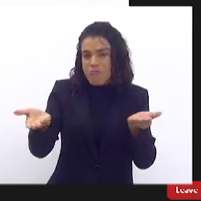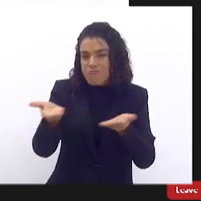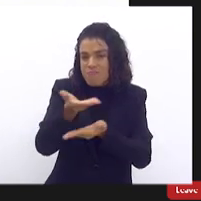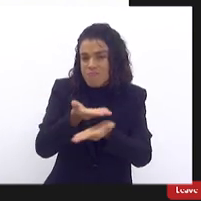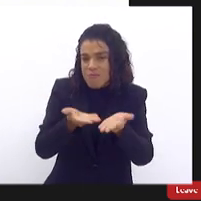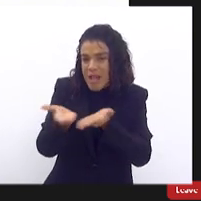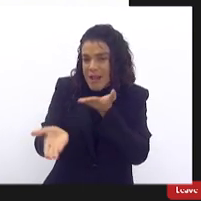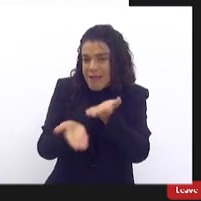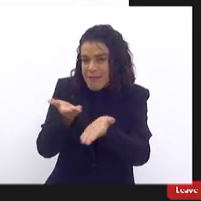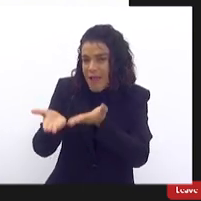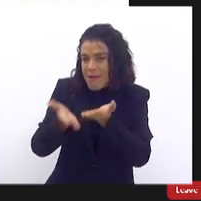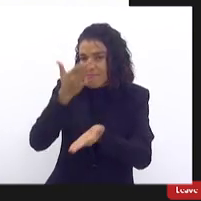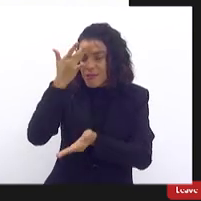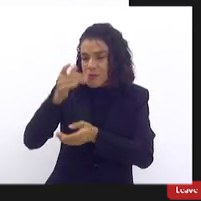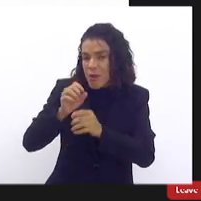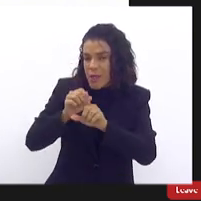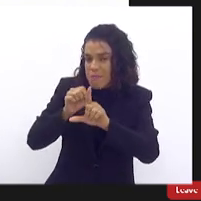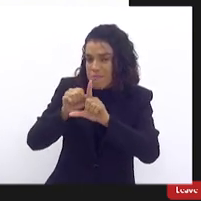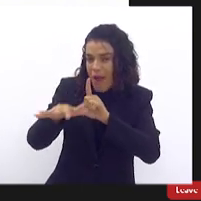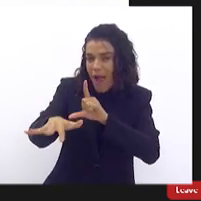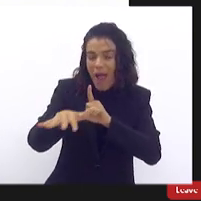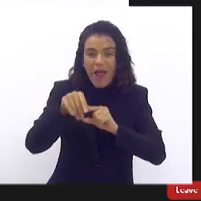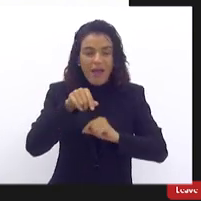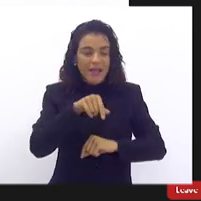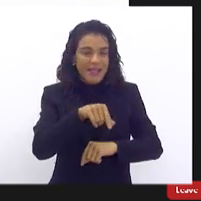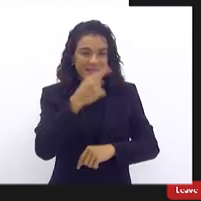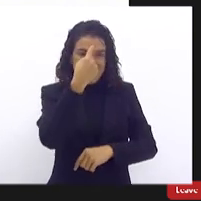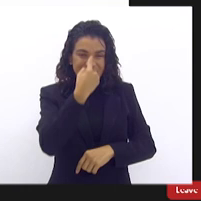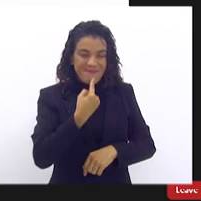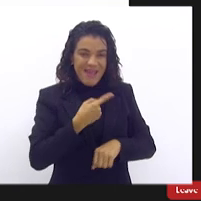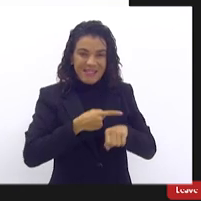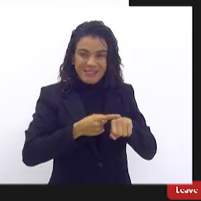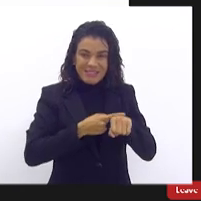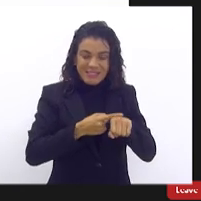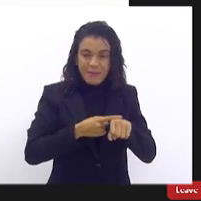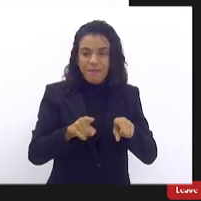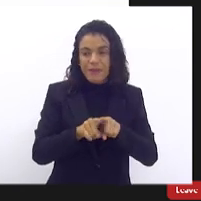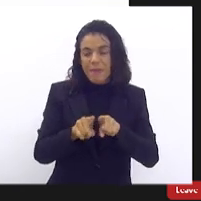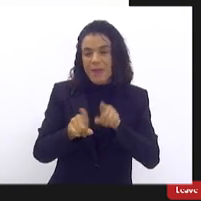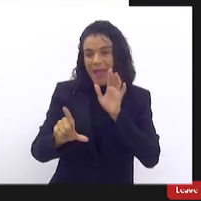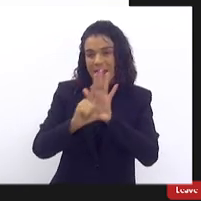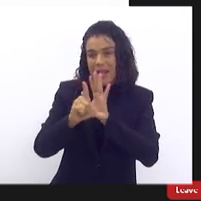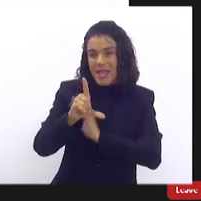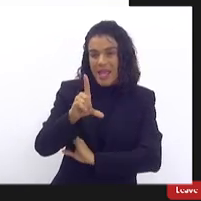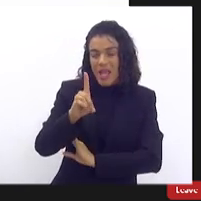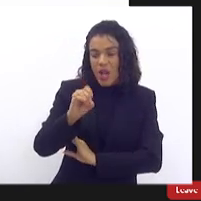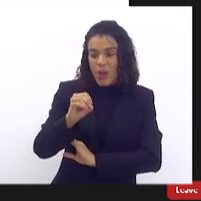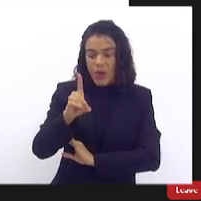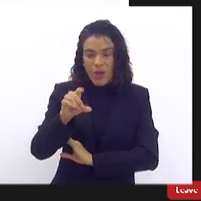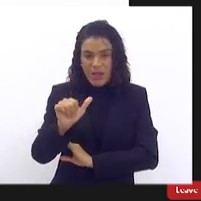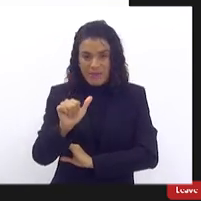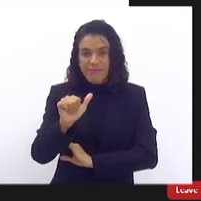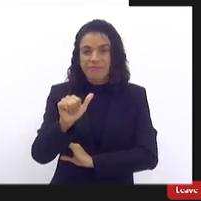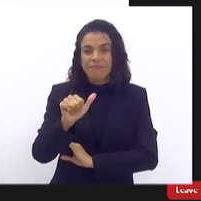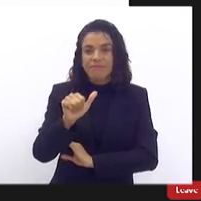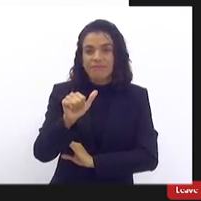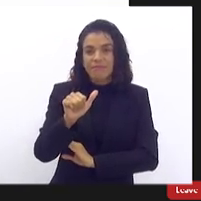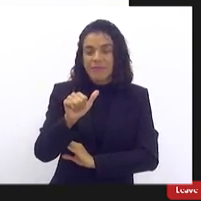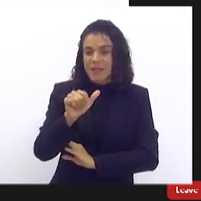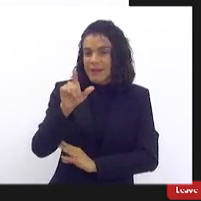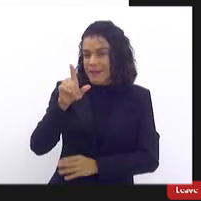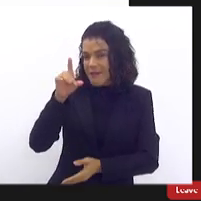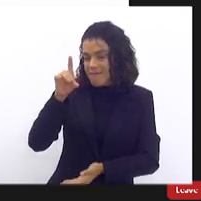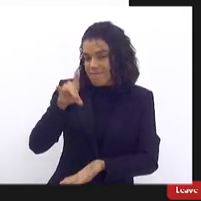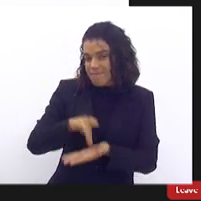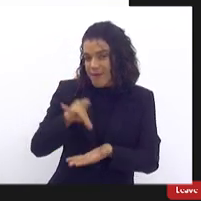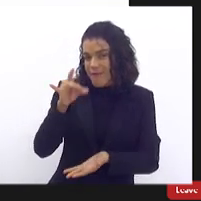dissemina ou toma imagens íntimas sem autorização. A gente teve em 2018 a Lei Lola, que federalizou não,